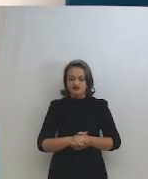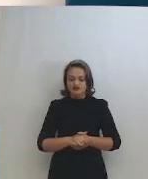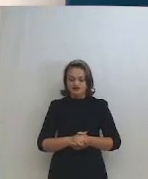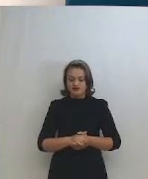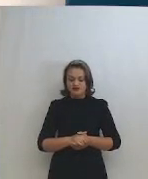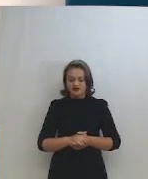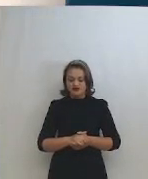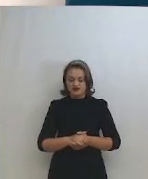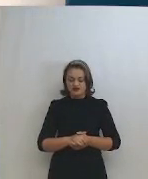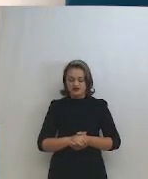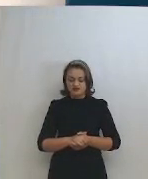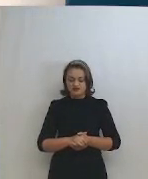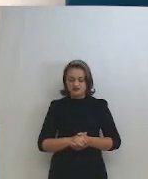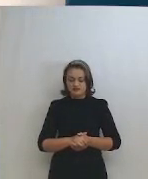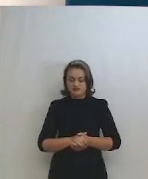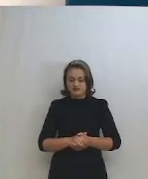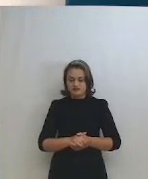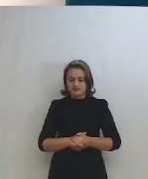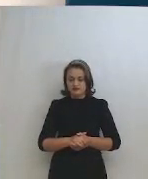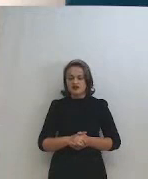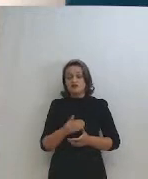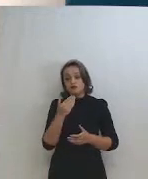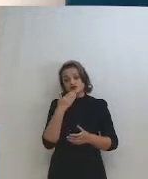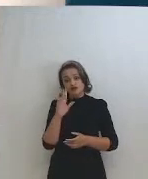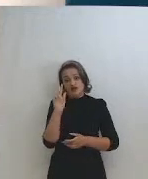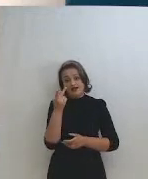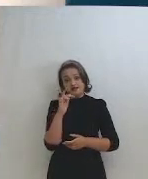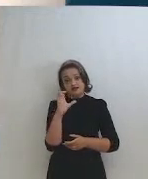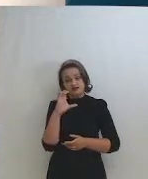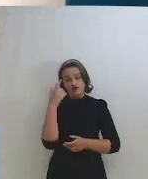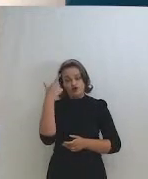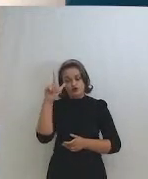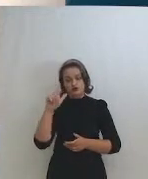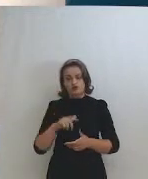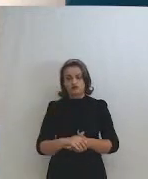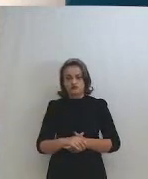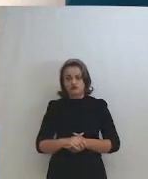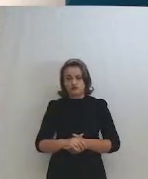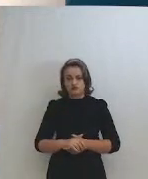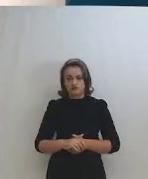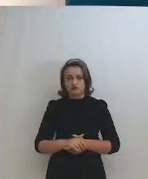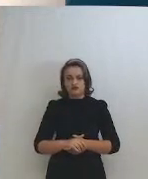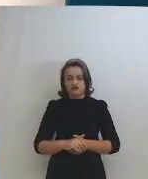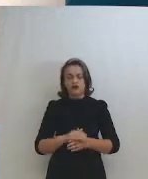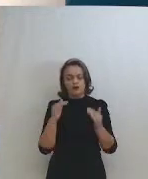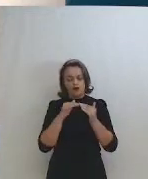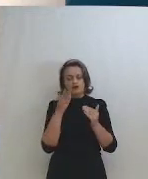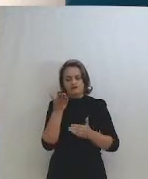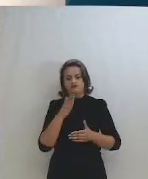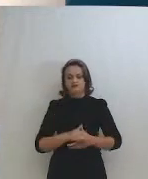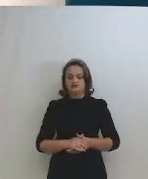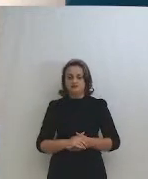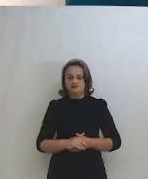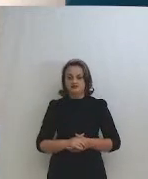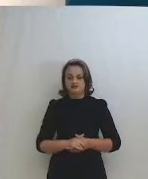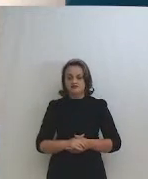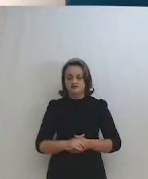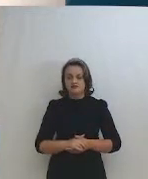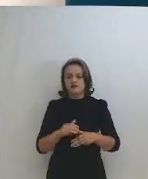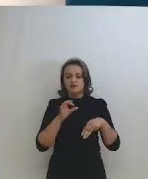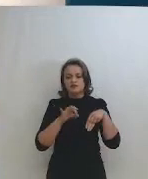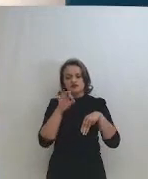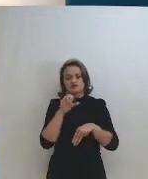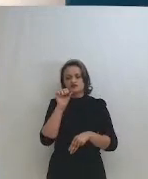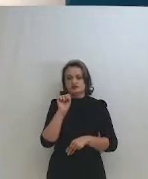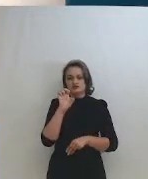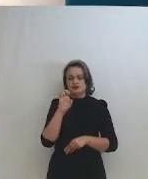com outro habeas corpus, levando em consideração a posta corpus. Acompanho, Vossa Excelência. Obrigado. Ministro Sebastião Reis. O